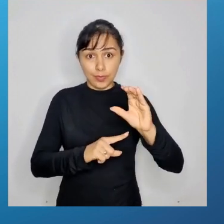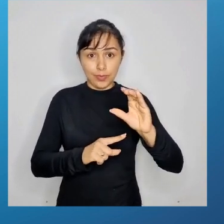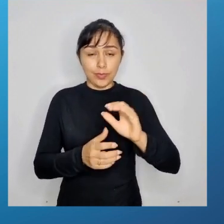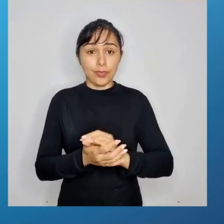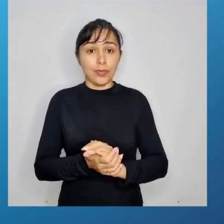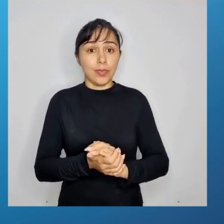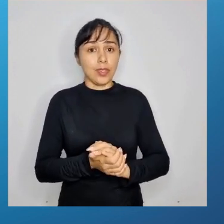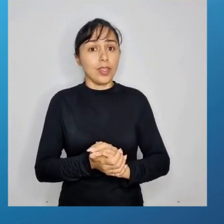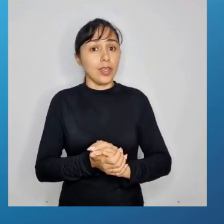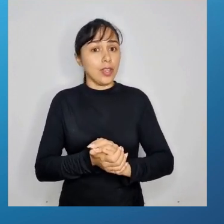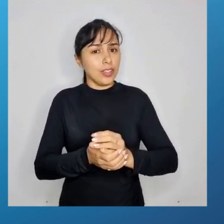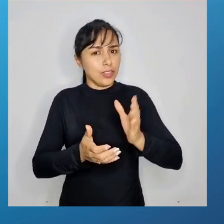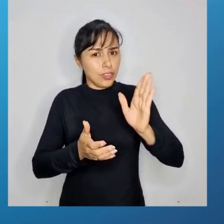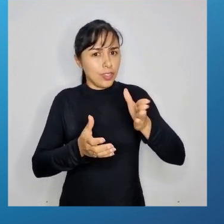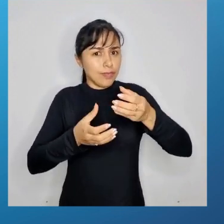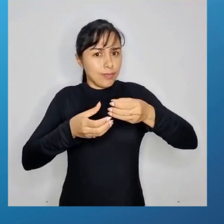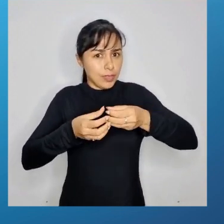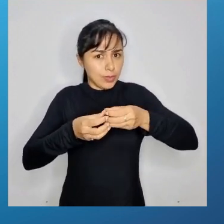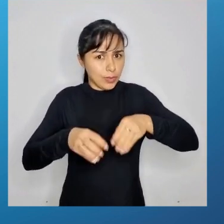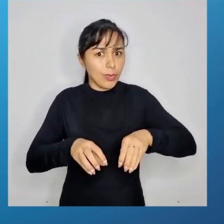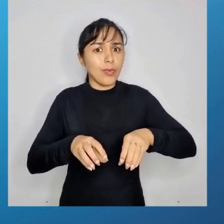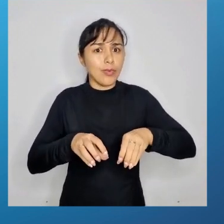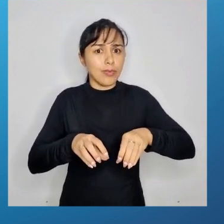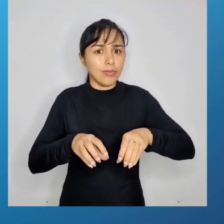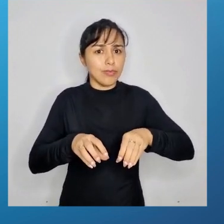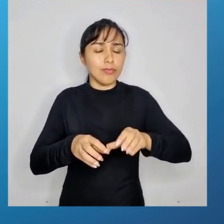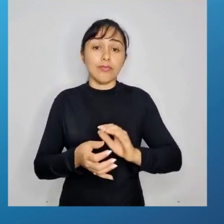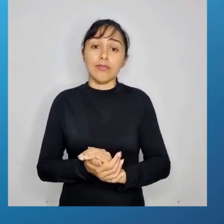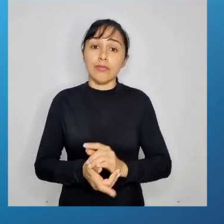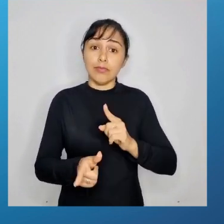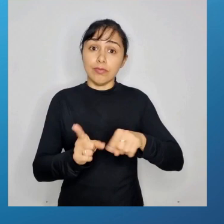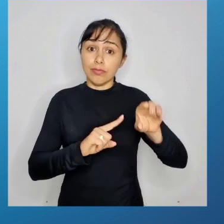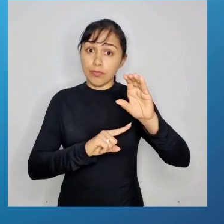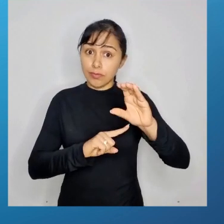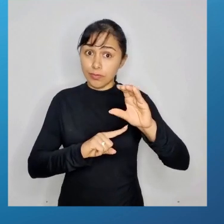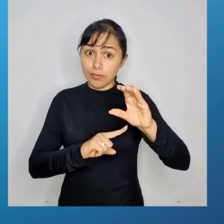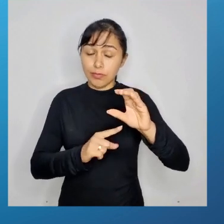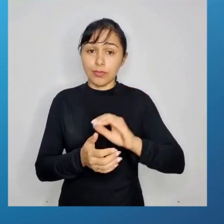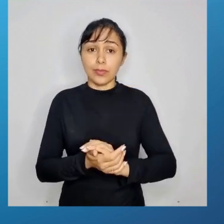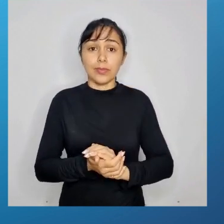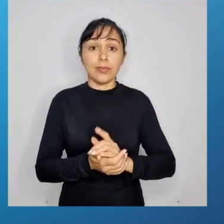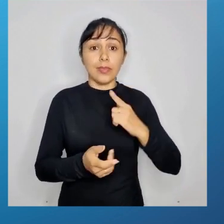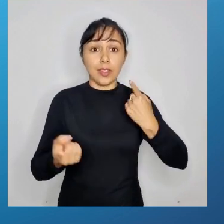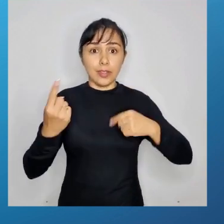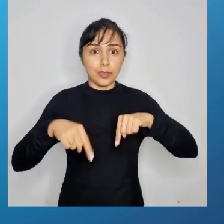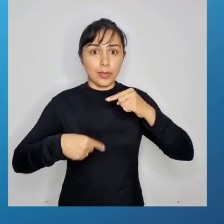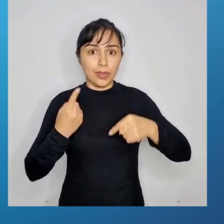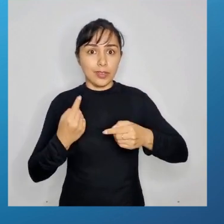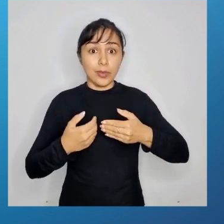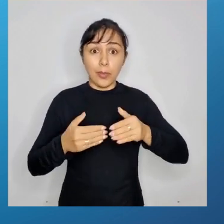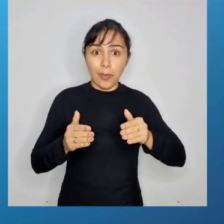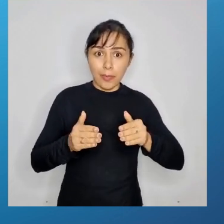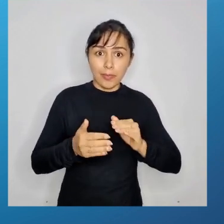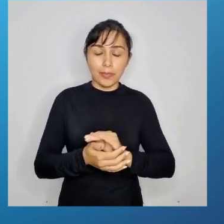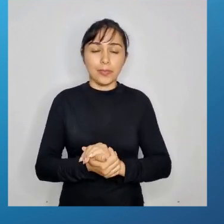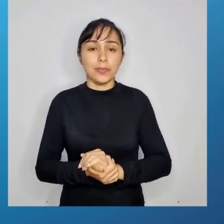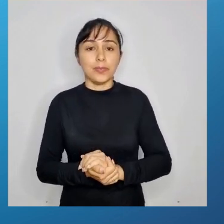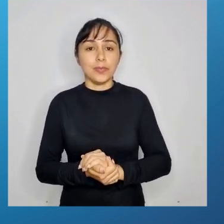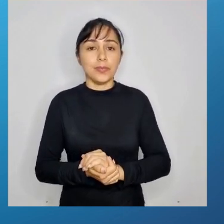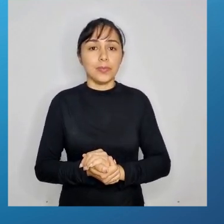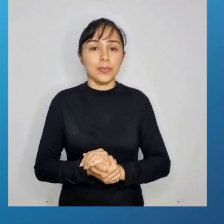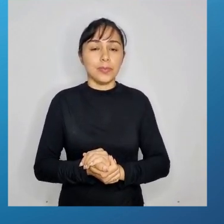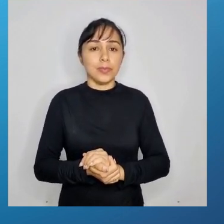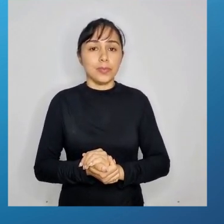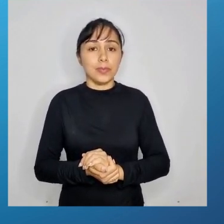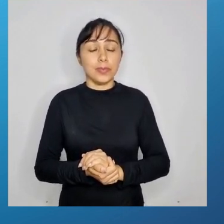da fêmea. Na letra C, nós falamos sobre a circulação aberta, né, que é aquela que não acontece em vasos sanguíneos. Na